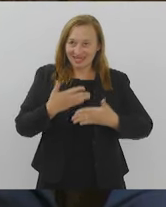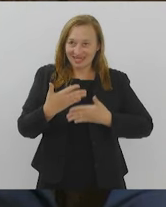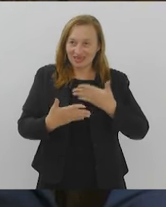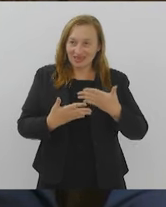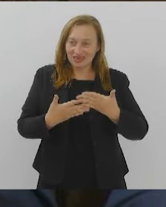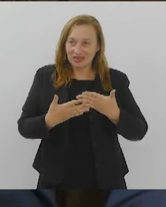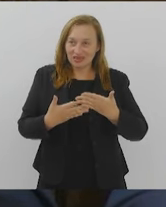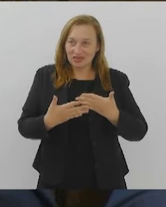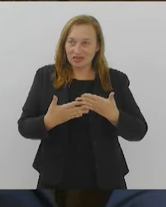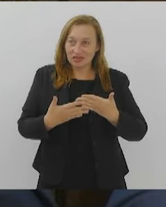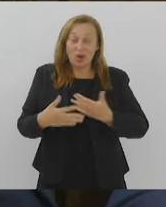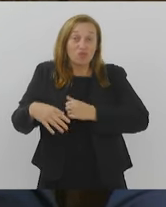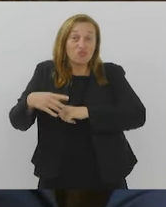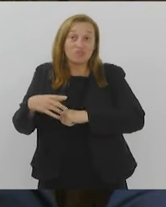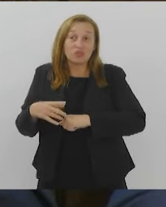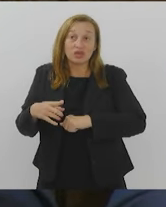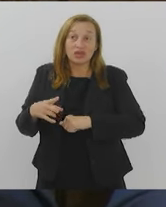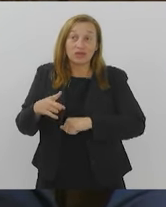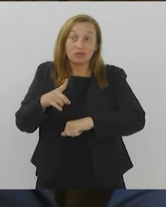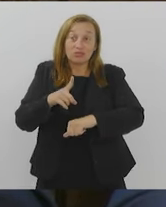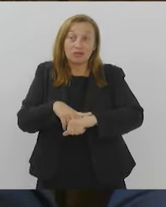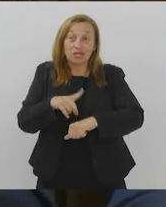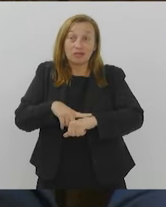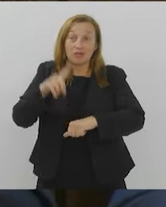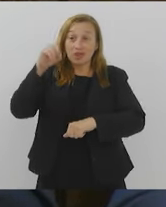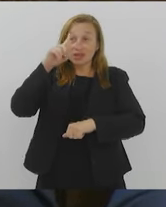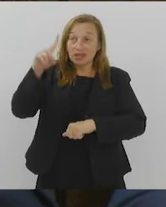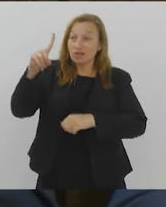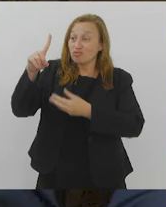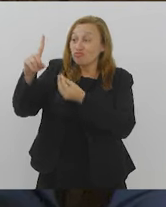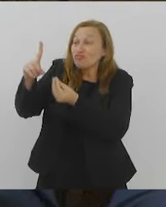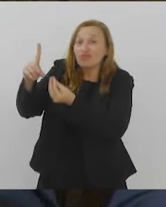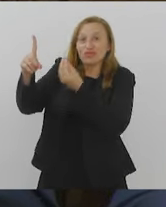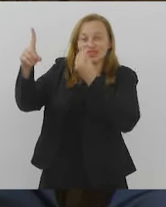pelo tempo em que Deus nos proporciona,